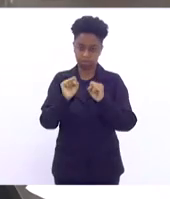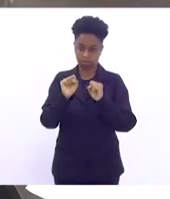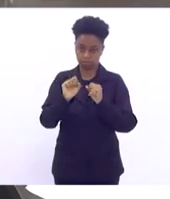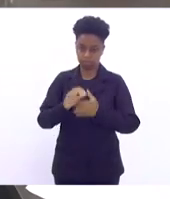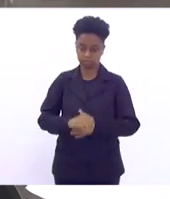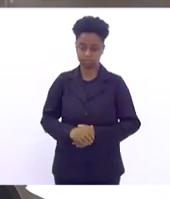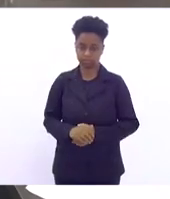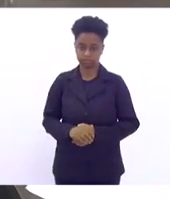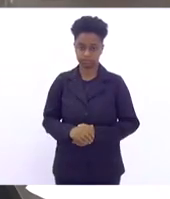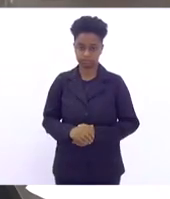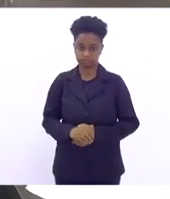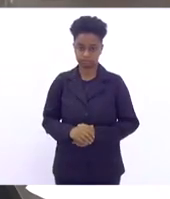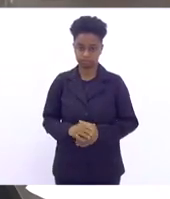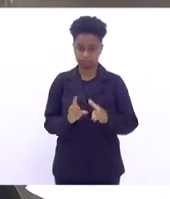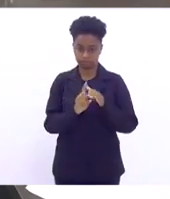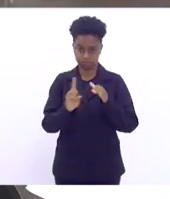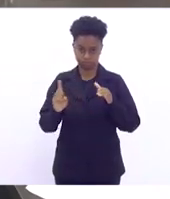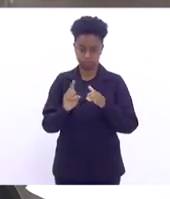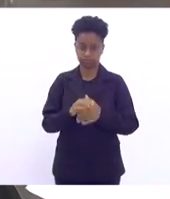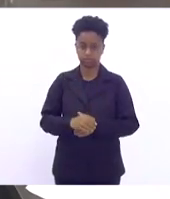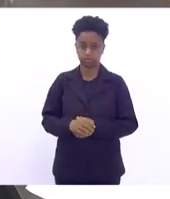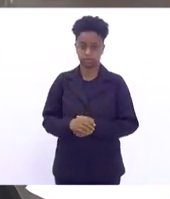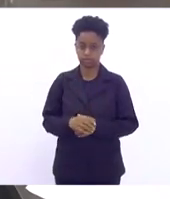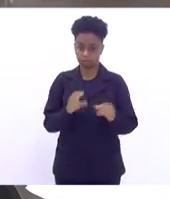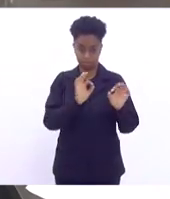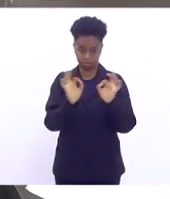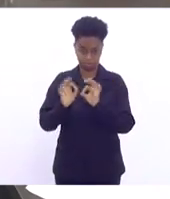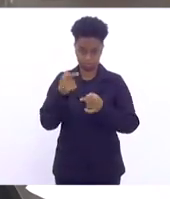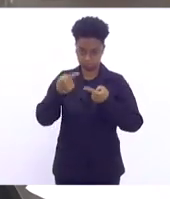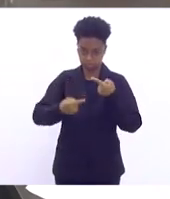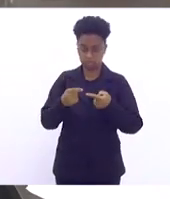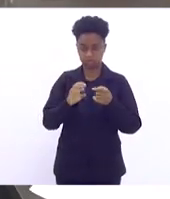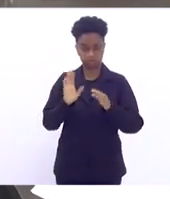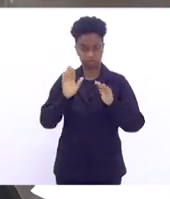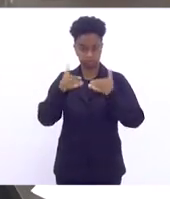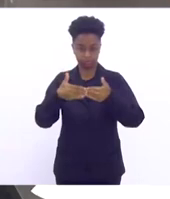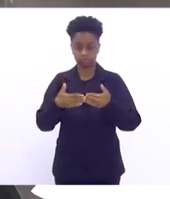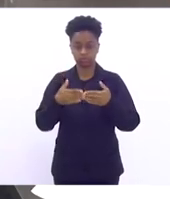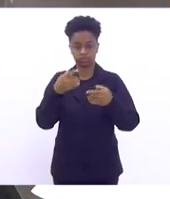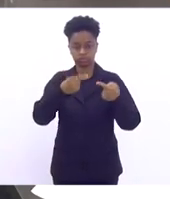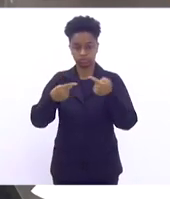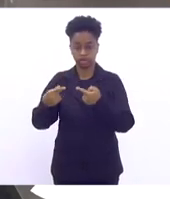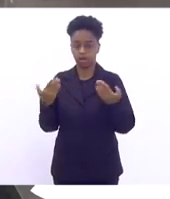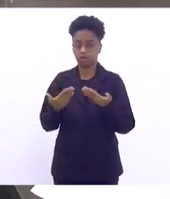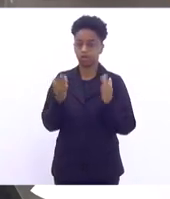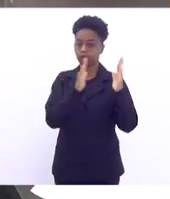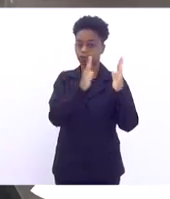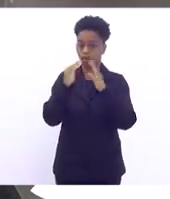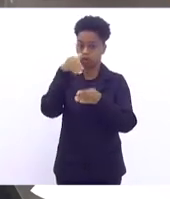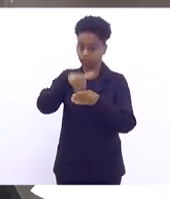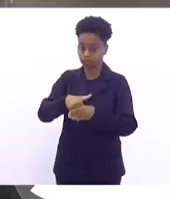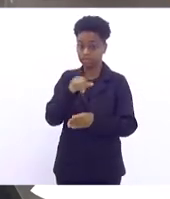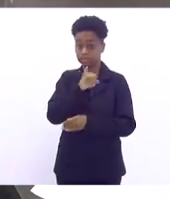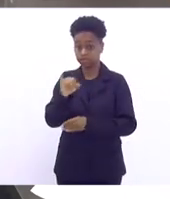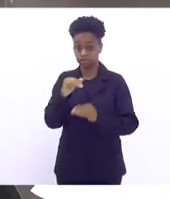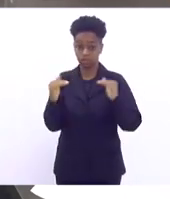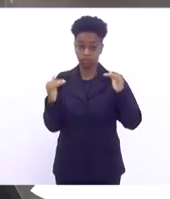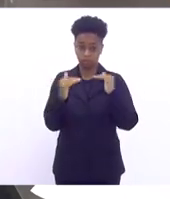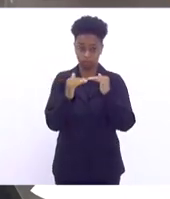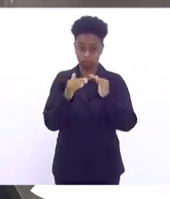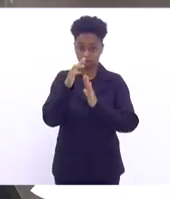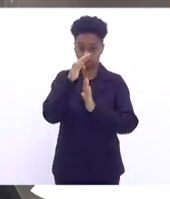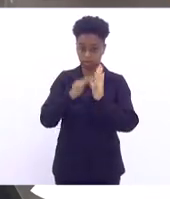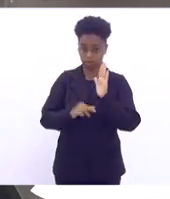vontade não havendo Quem Queira discutir encerrada discussão vamos votar em blocos senhores que aprovam os